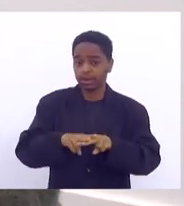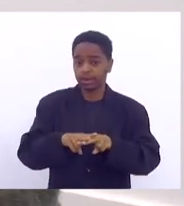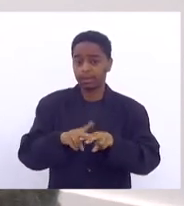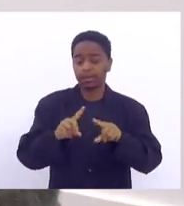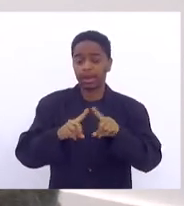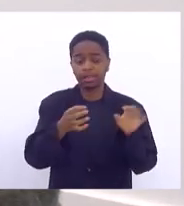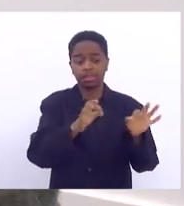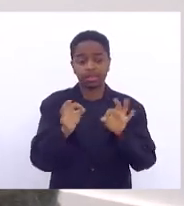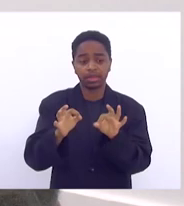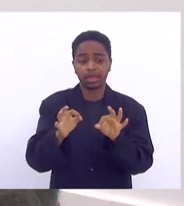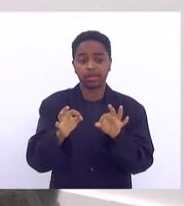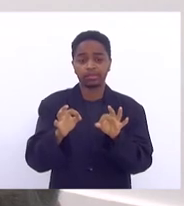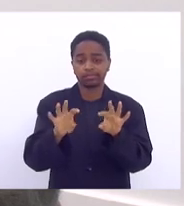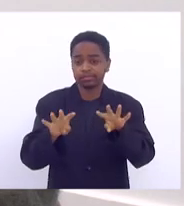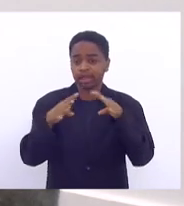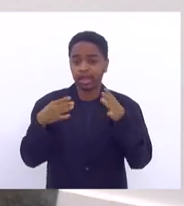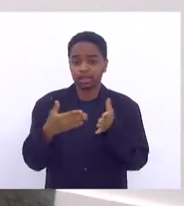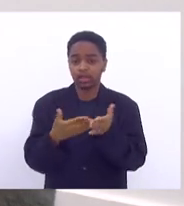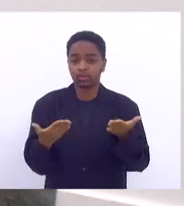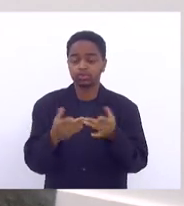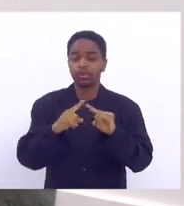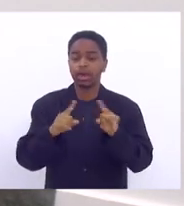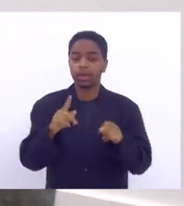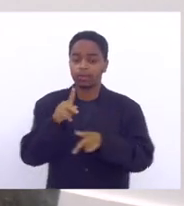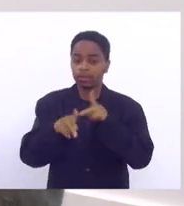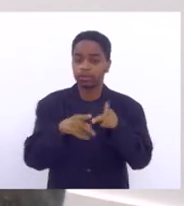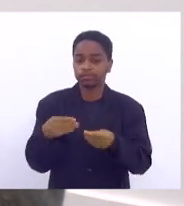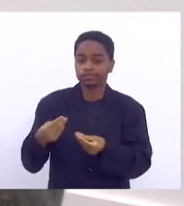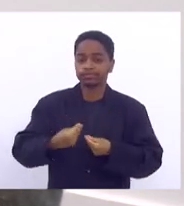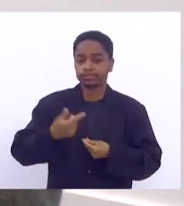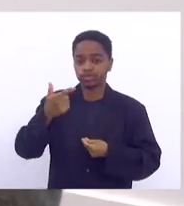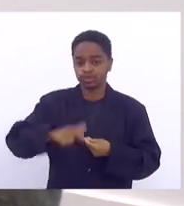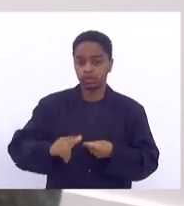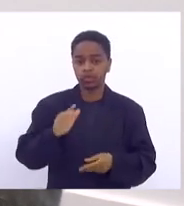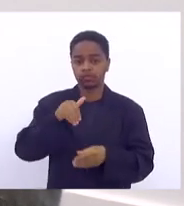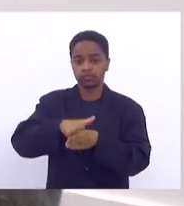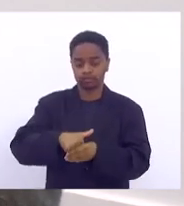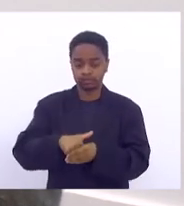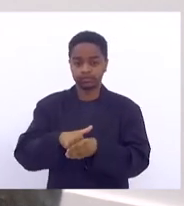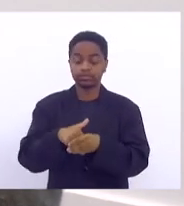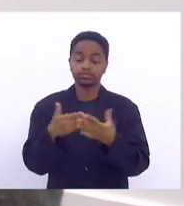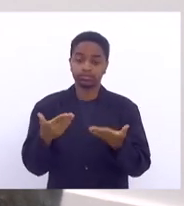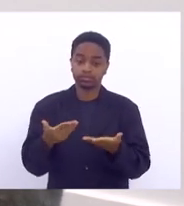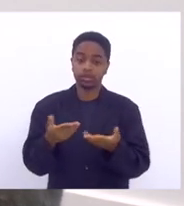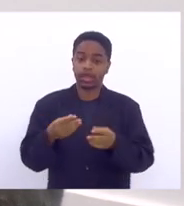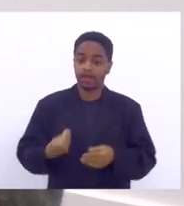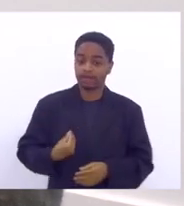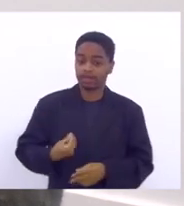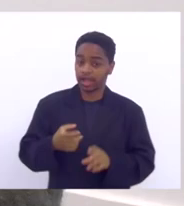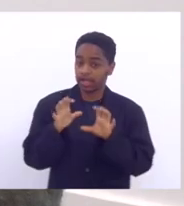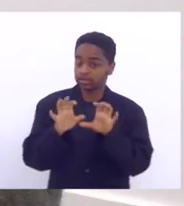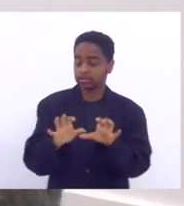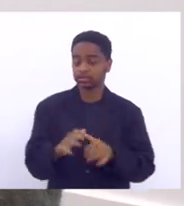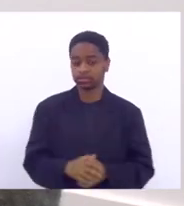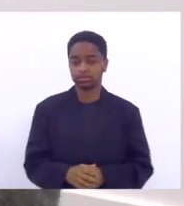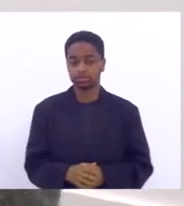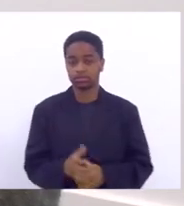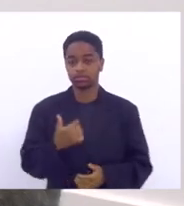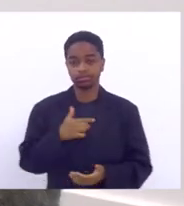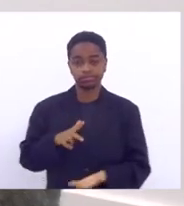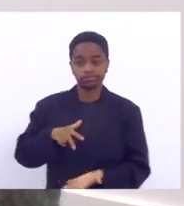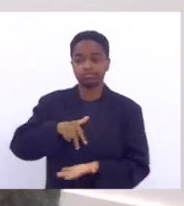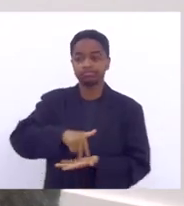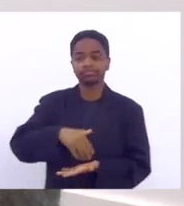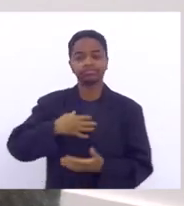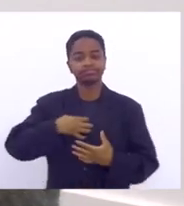devolveu pro meu oitavo mandato é isso que que importa e e e a vida é assim aqui em pé e animado